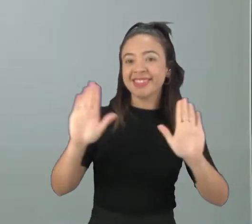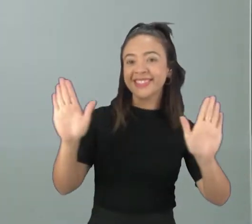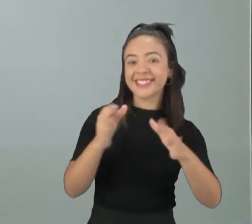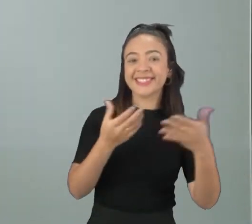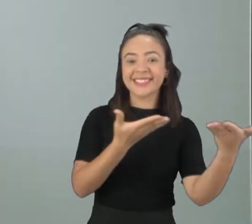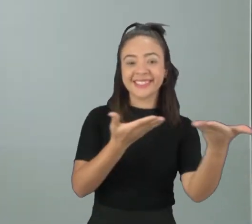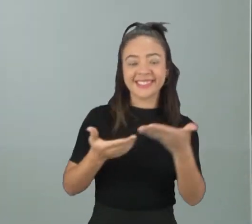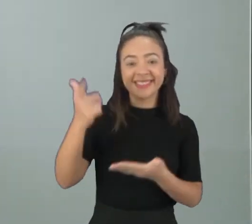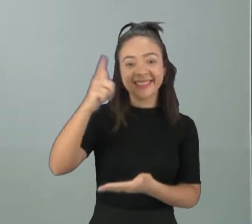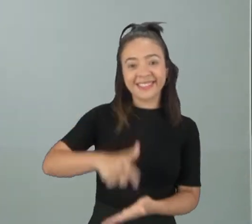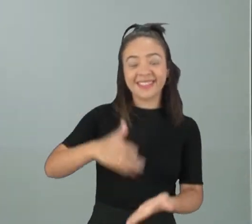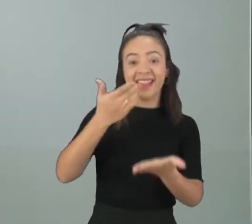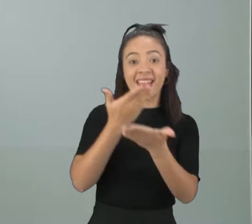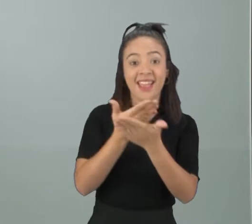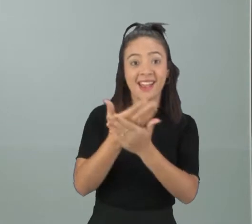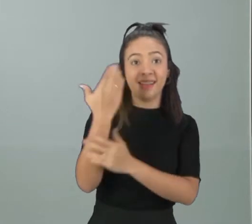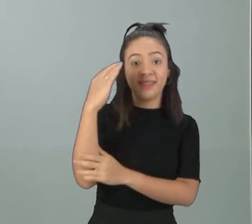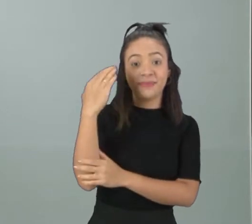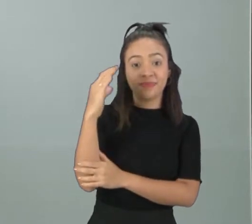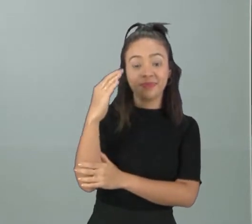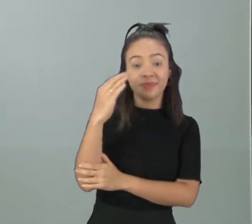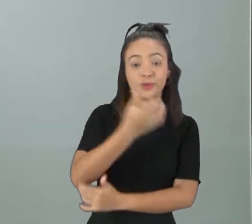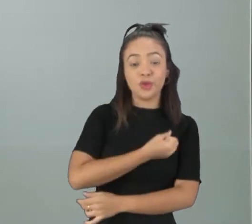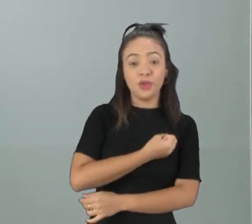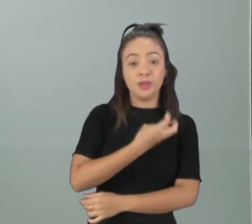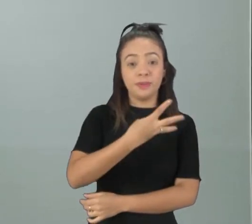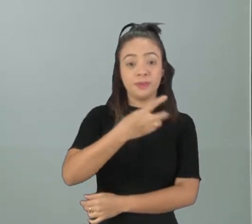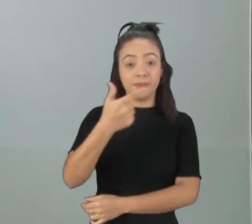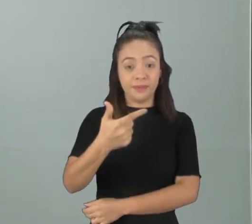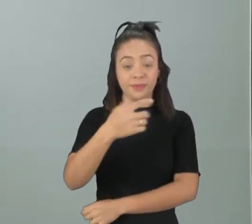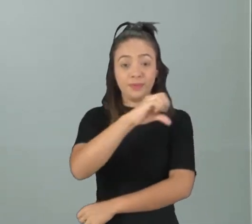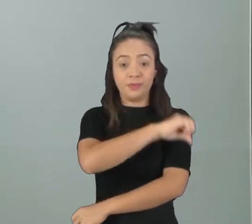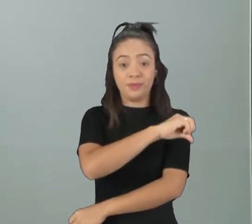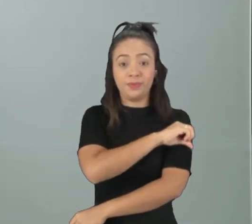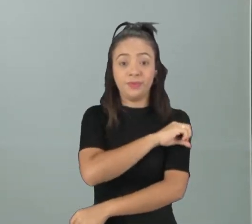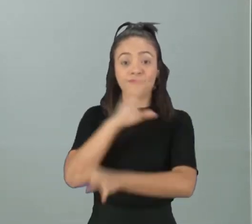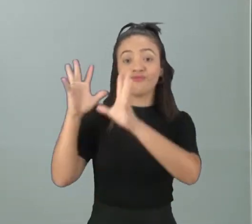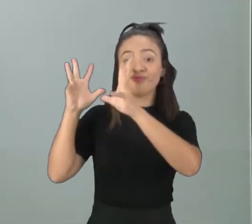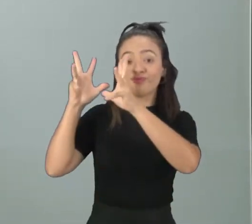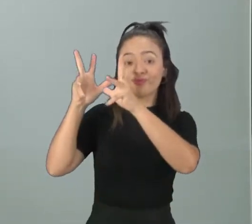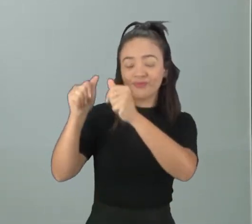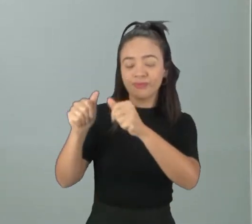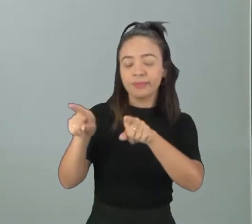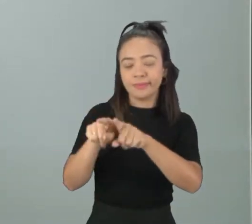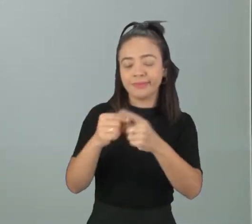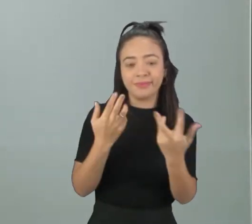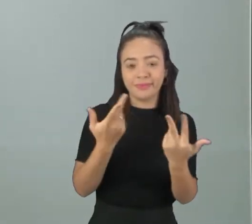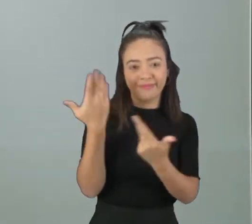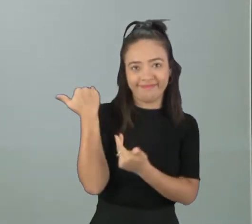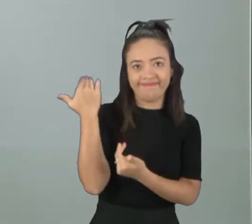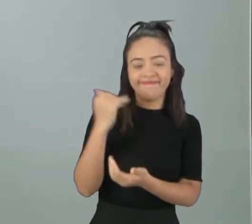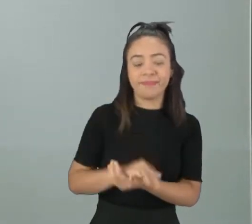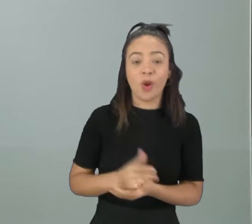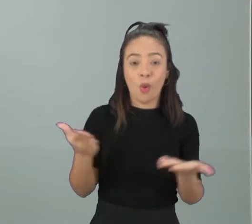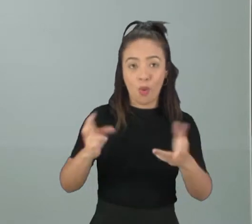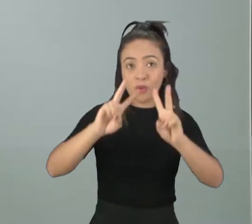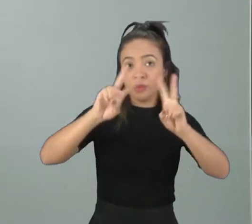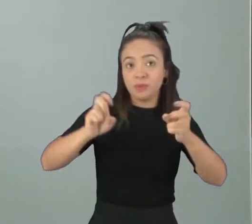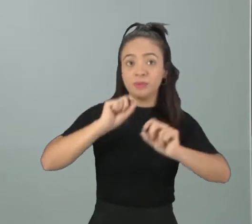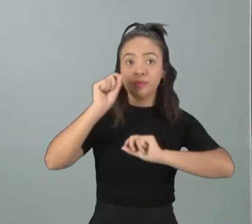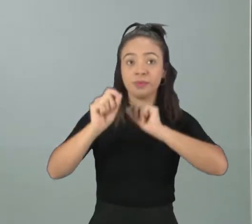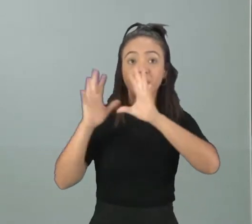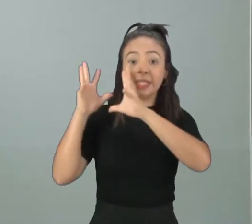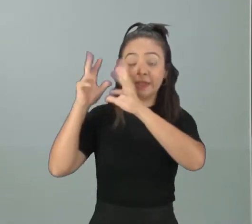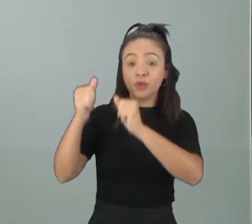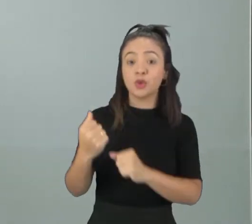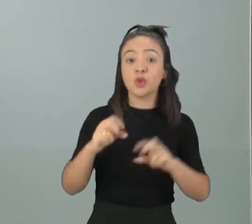Olá, alunos, bem-vindos a mais uma aula de ciências, a aula de número 32 do nono ano, tá? Uma aula de revisão, assim como as anteriores, tá? Na aula de hoje, nós vamos